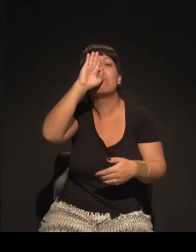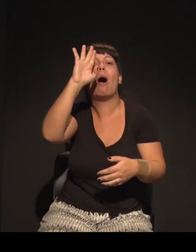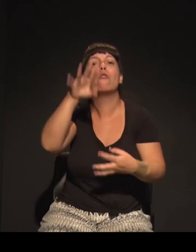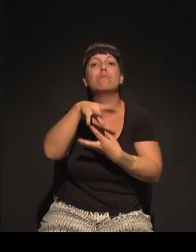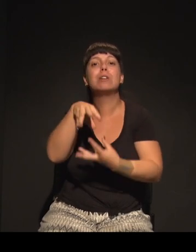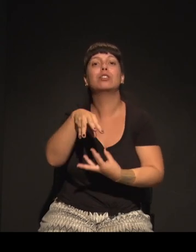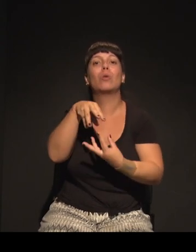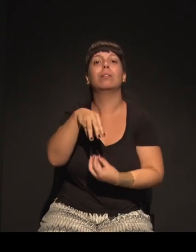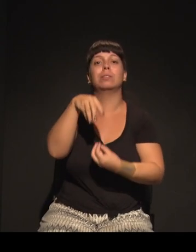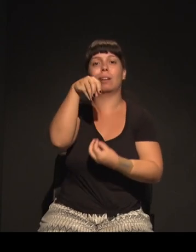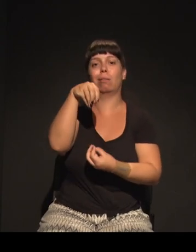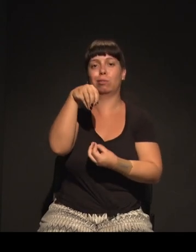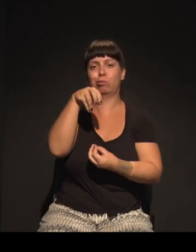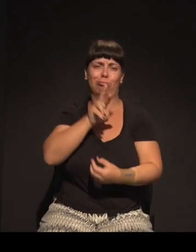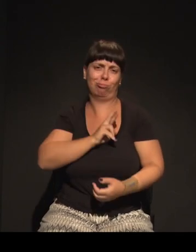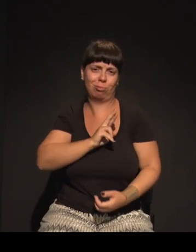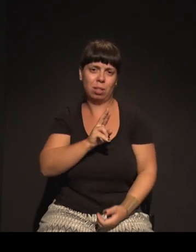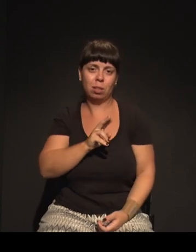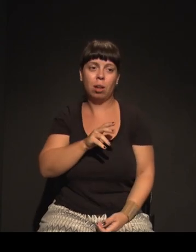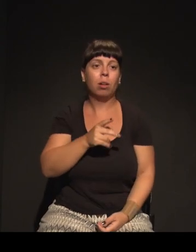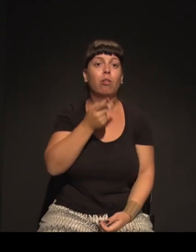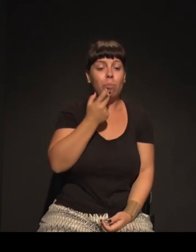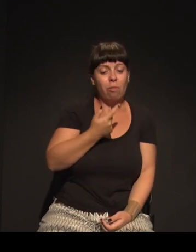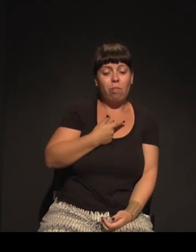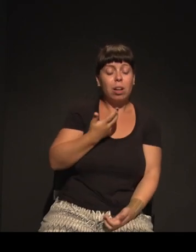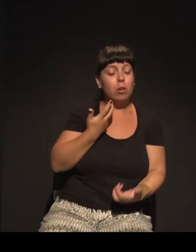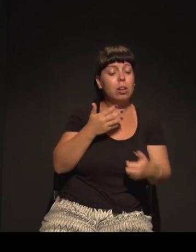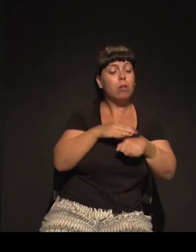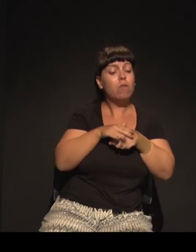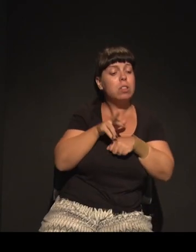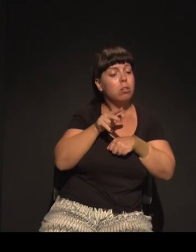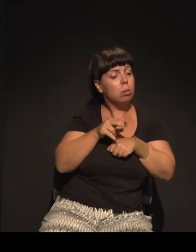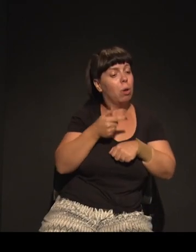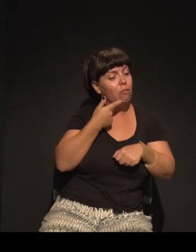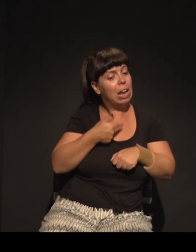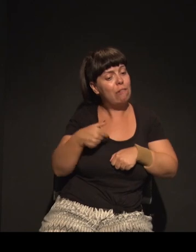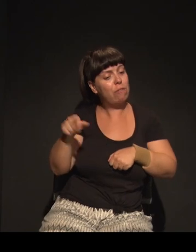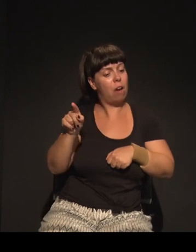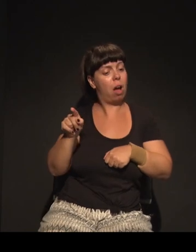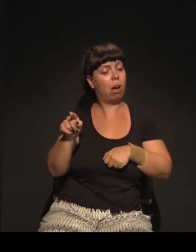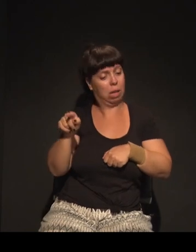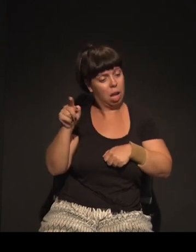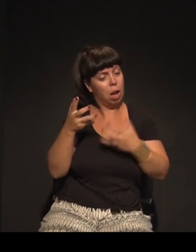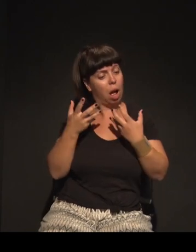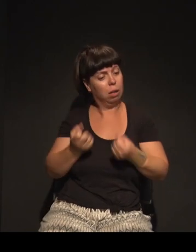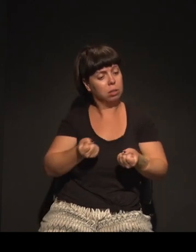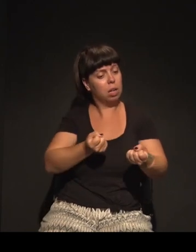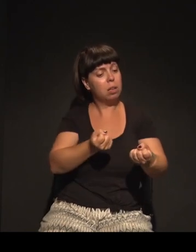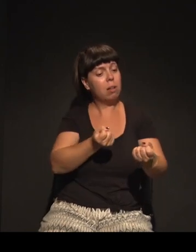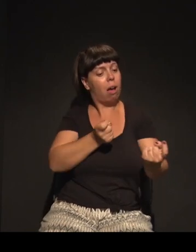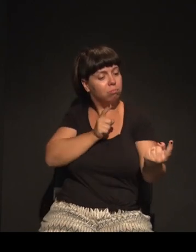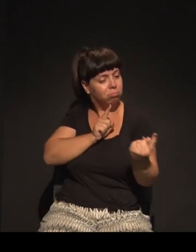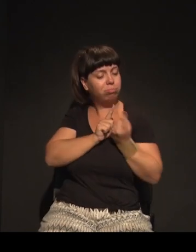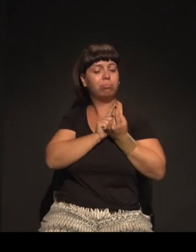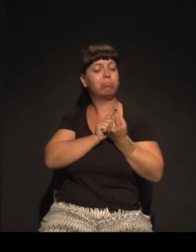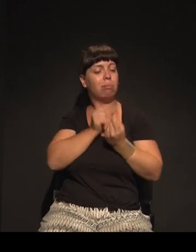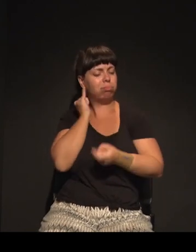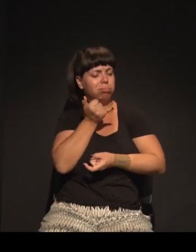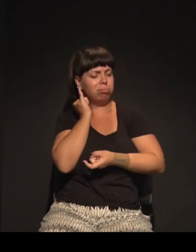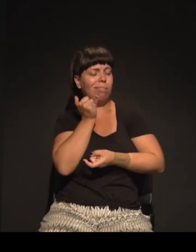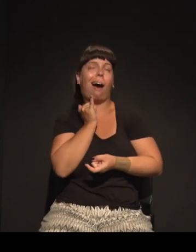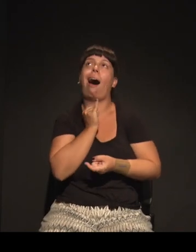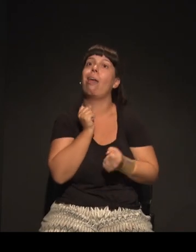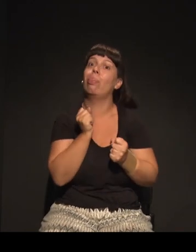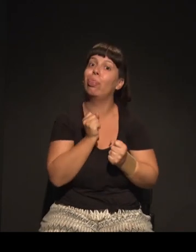acho legal e quando lhes falte a eu queria falar com seu irmão sobre isso ela vai lá e tá lá pra receber vocês ele gosta de estar contando né